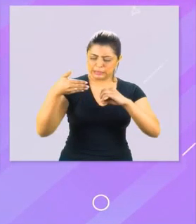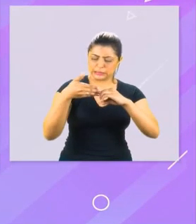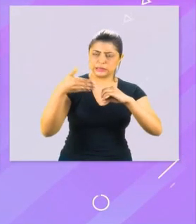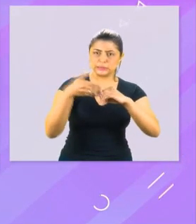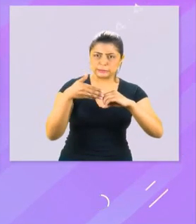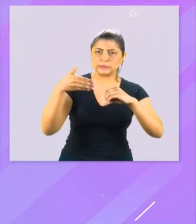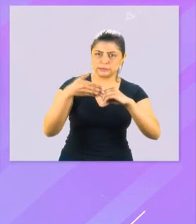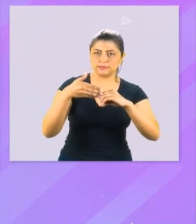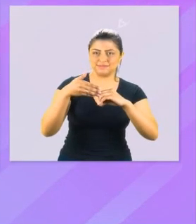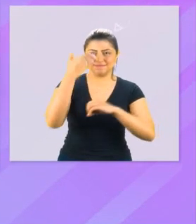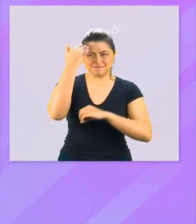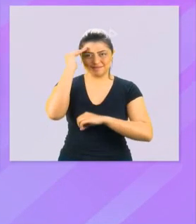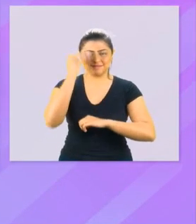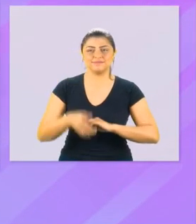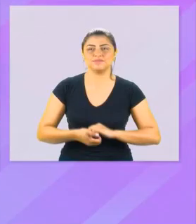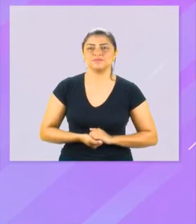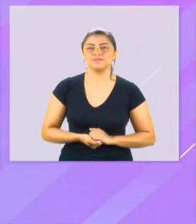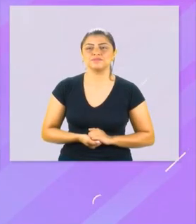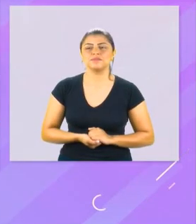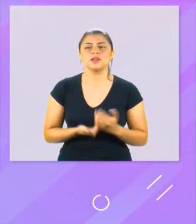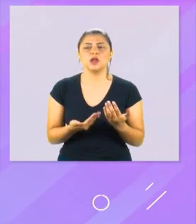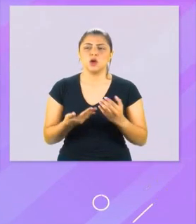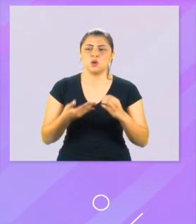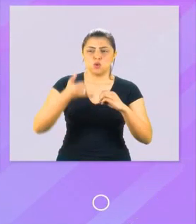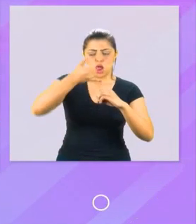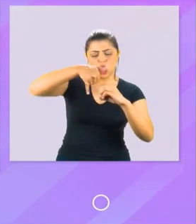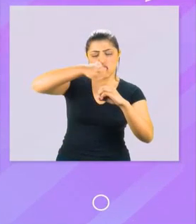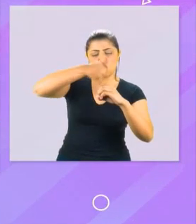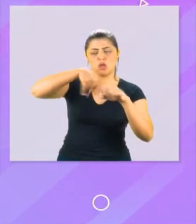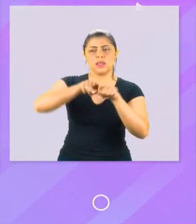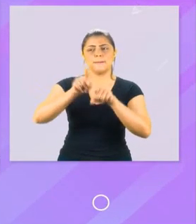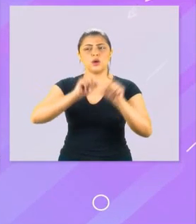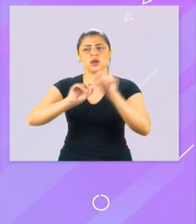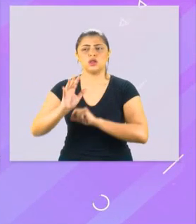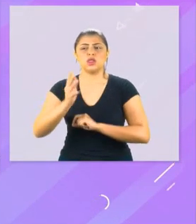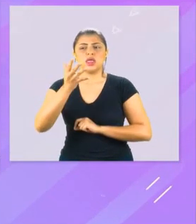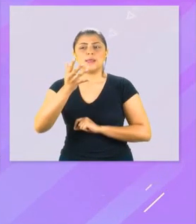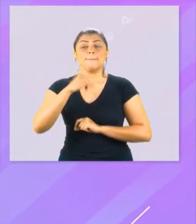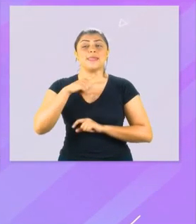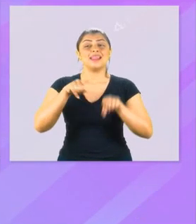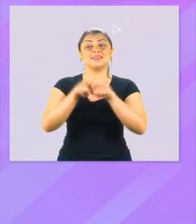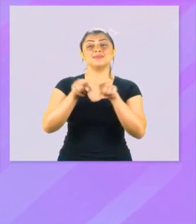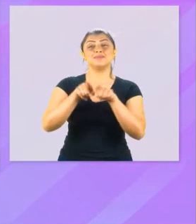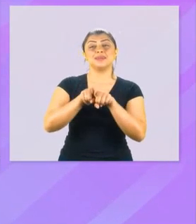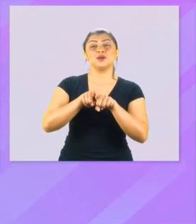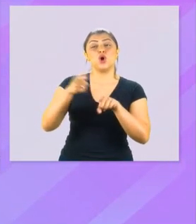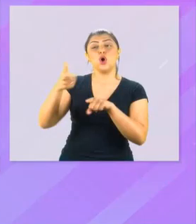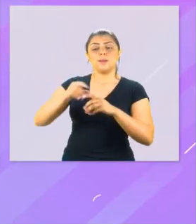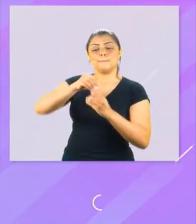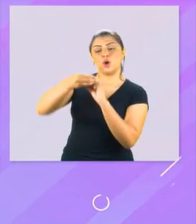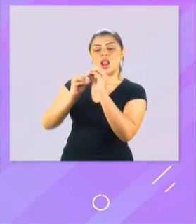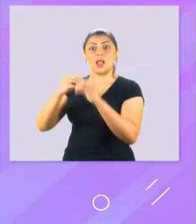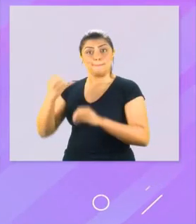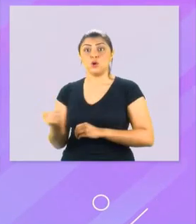atravessar a membrana de determinadas células. O colesterol ele também tem a função de dar origem a outras